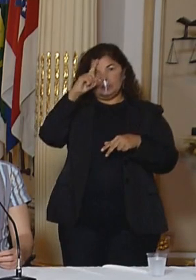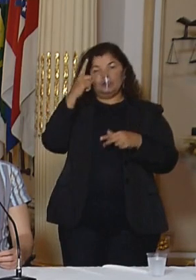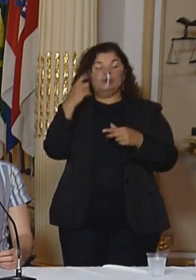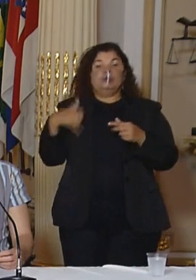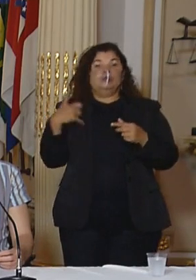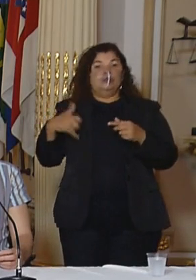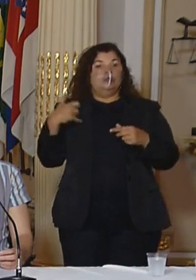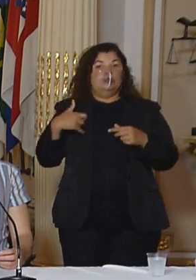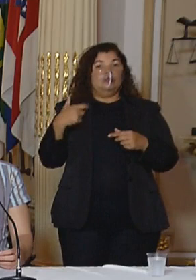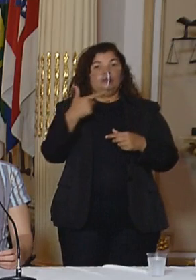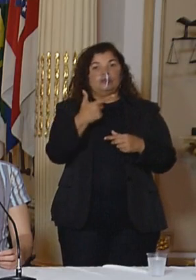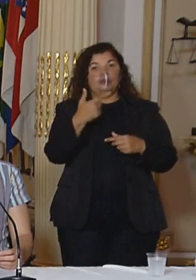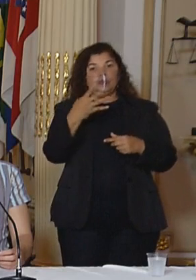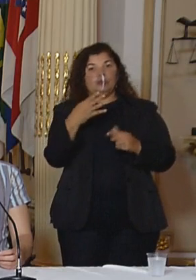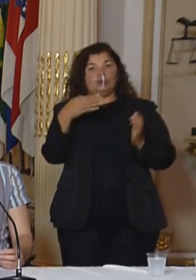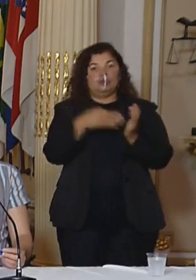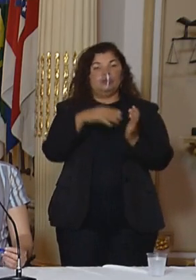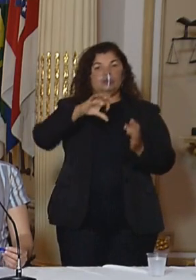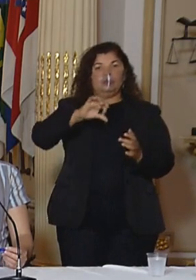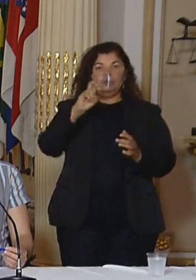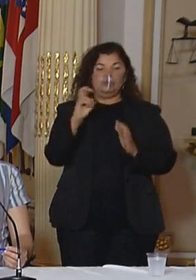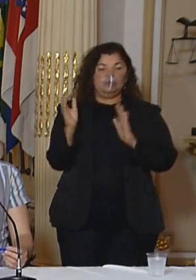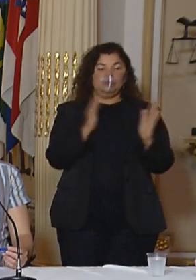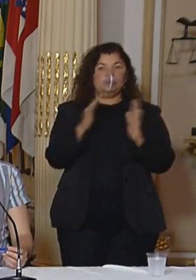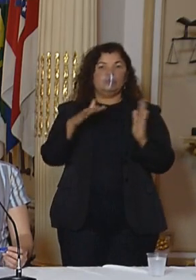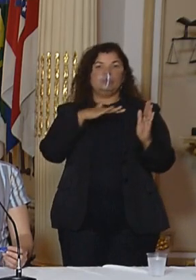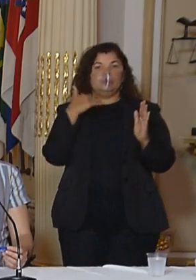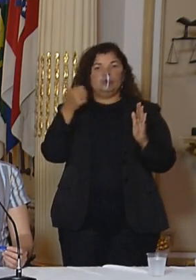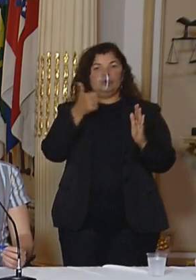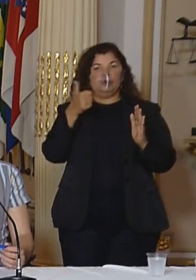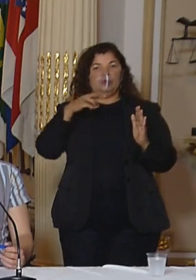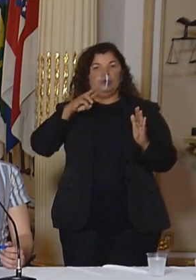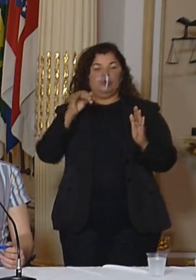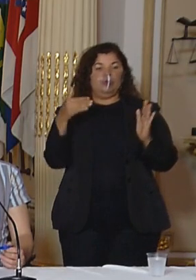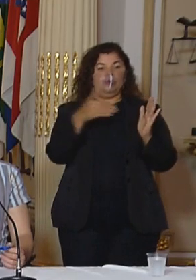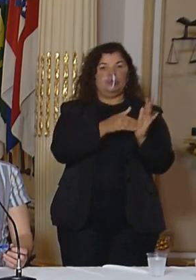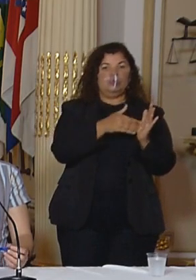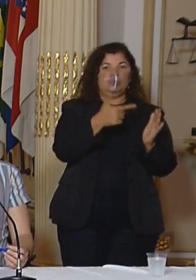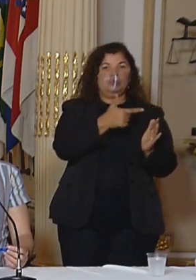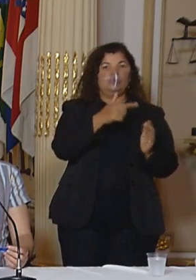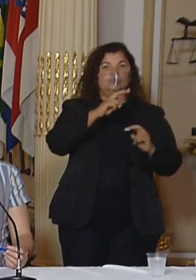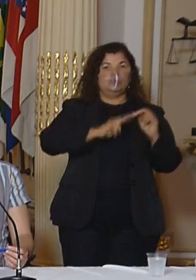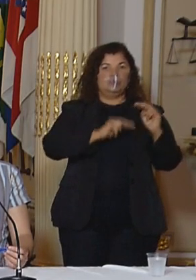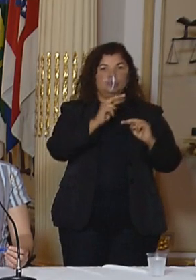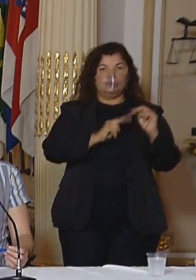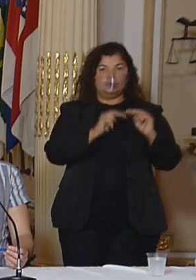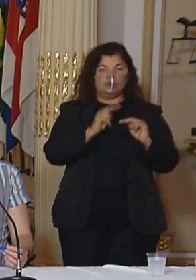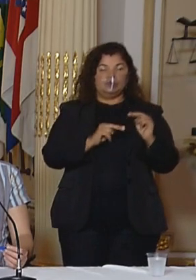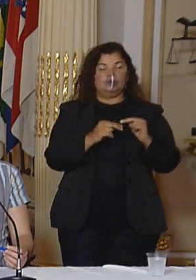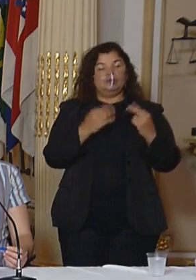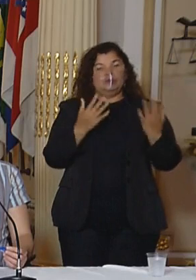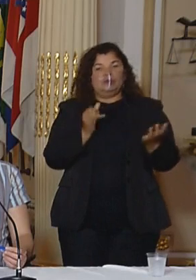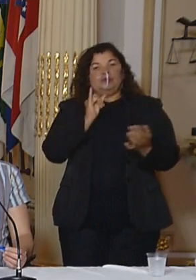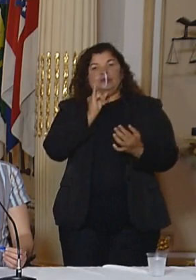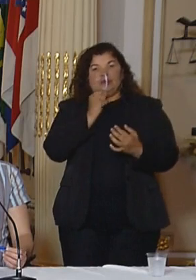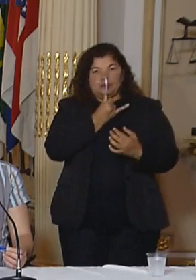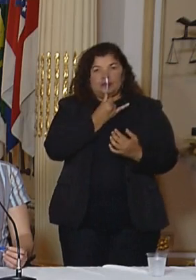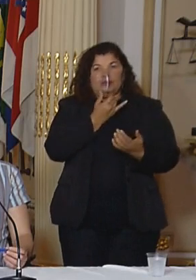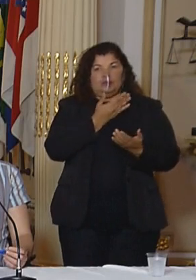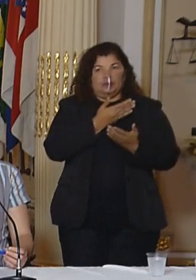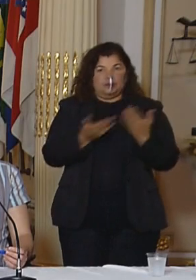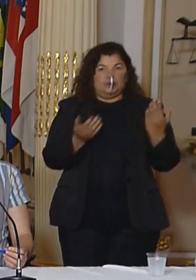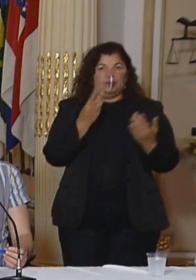anos e faleceram entre os dias 1º de maio e 2 de junho. Com isso, infelizmente, perdemos